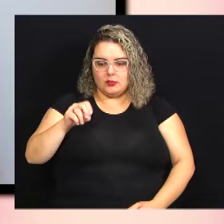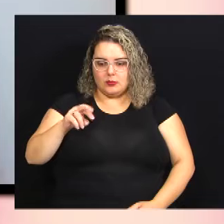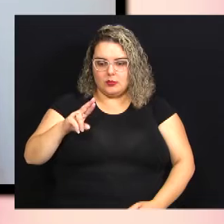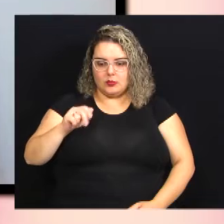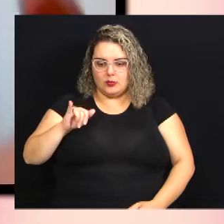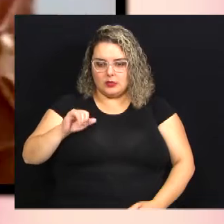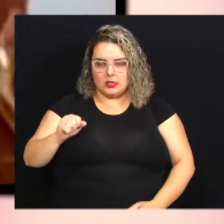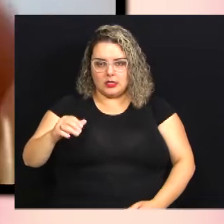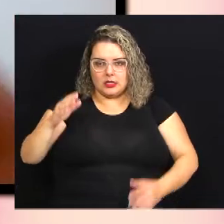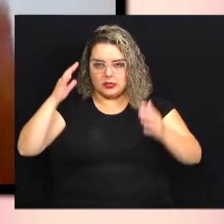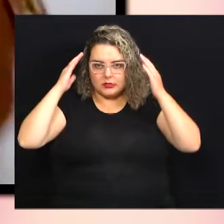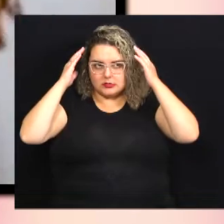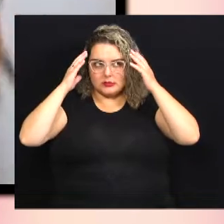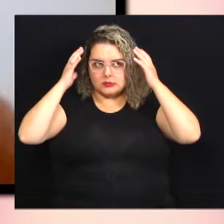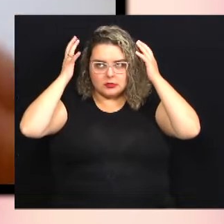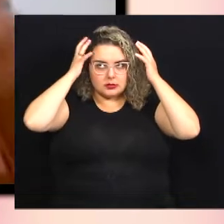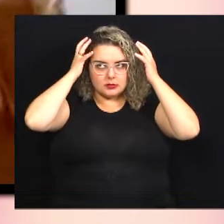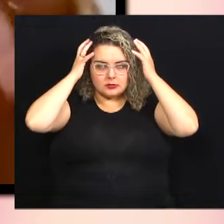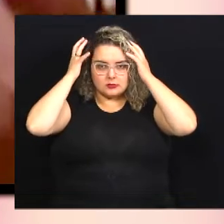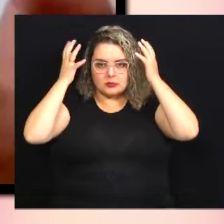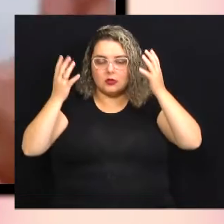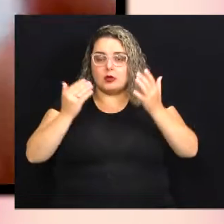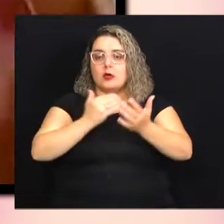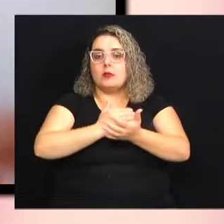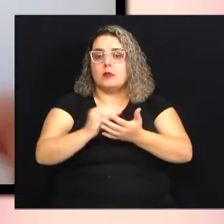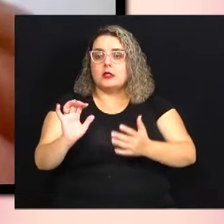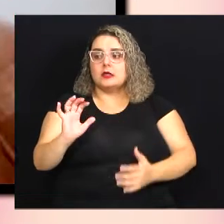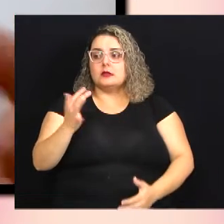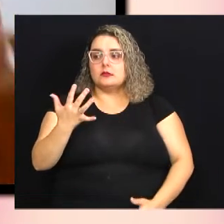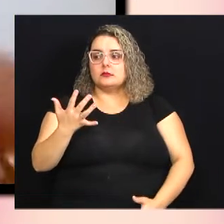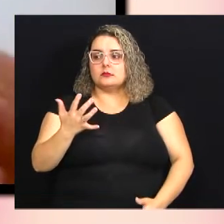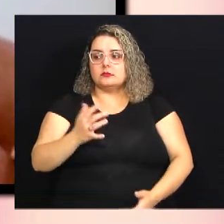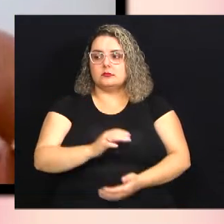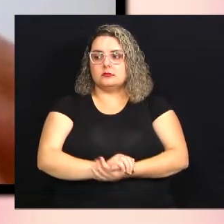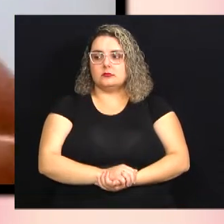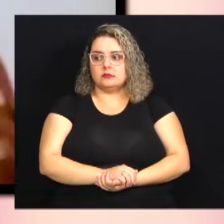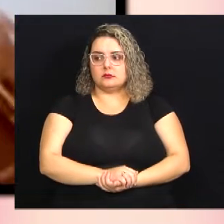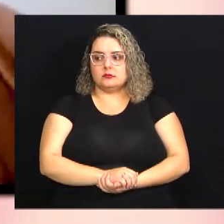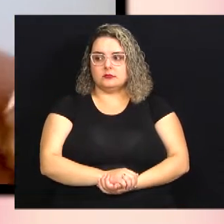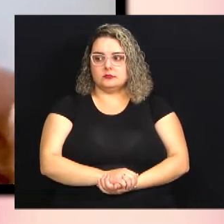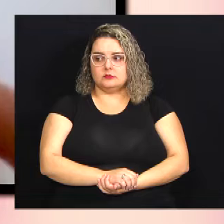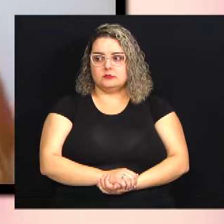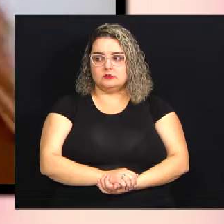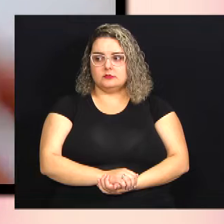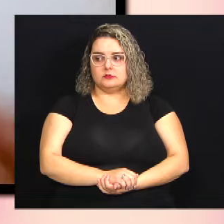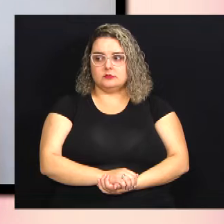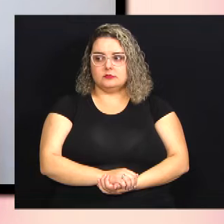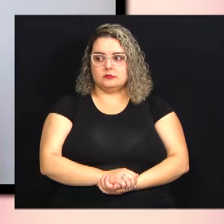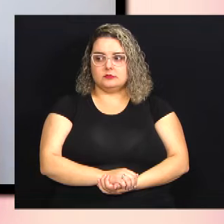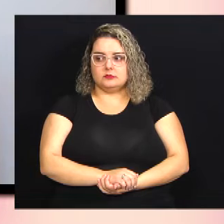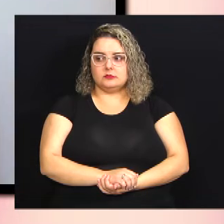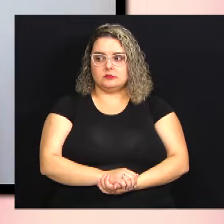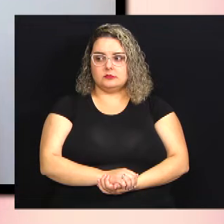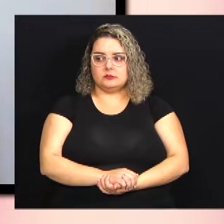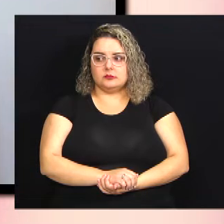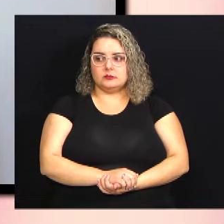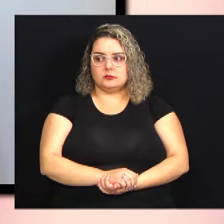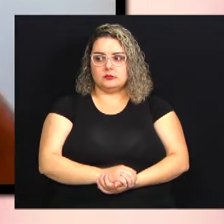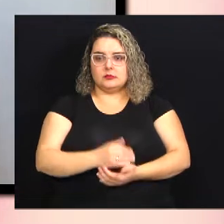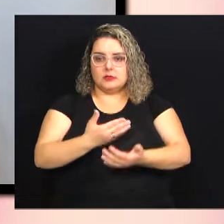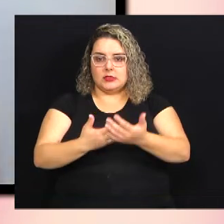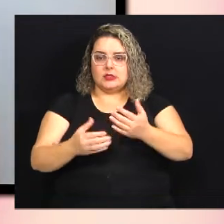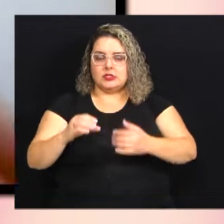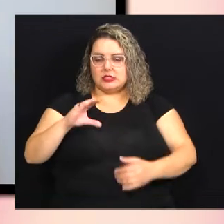hipocampo, começa a acontecer uma perda mais acentuada de